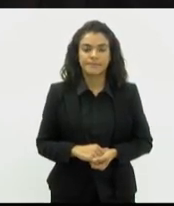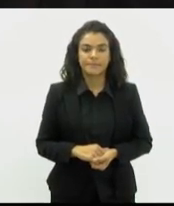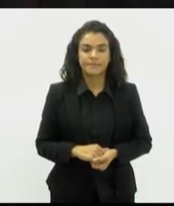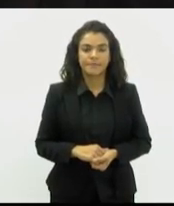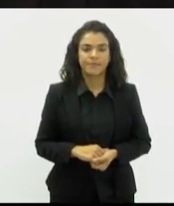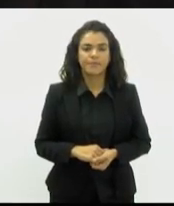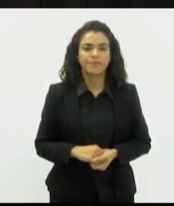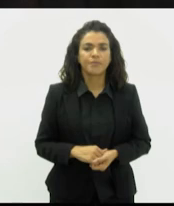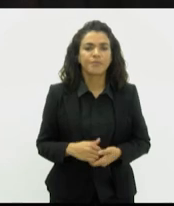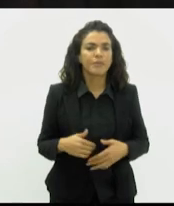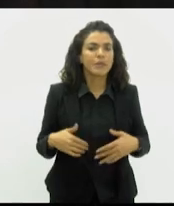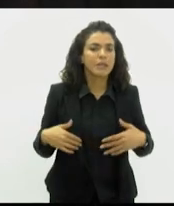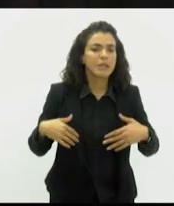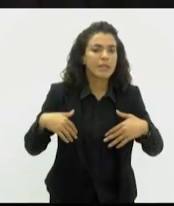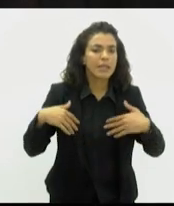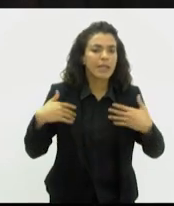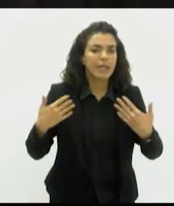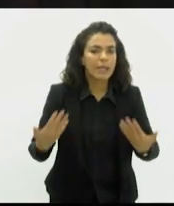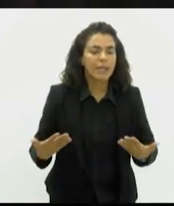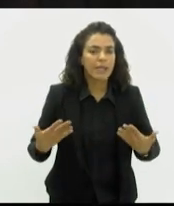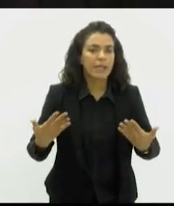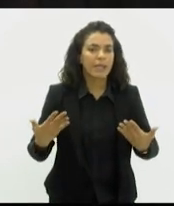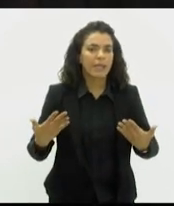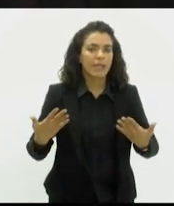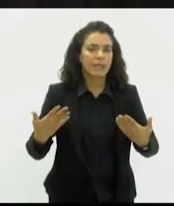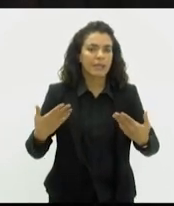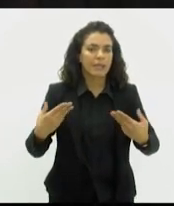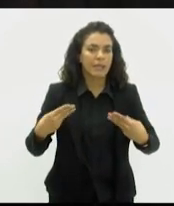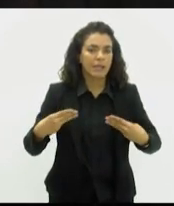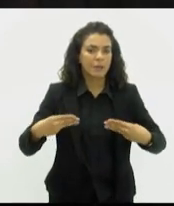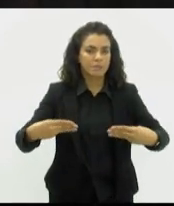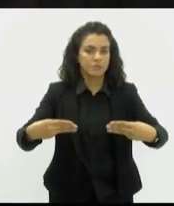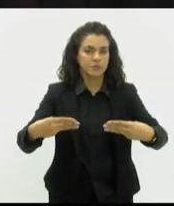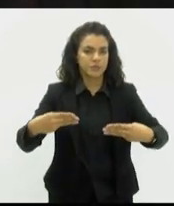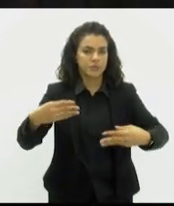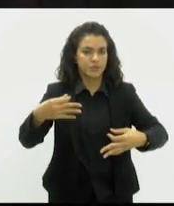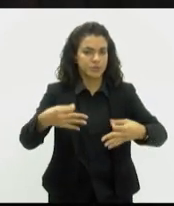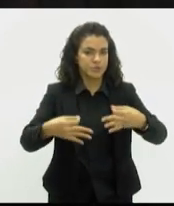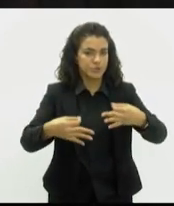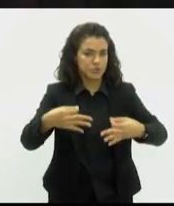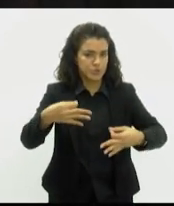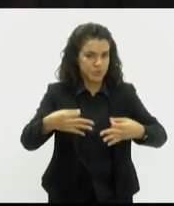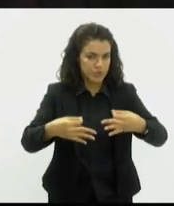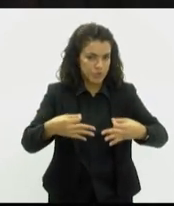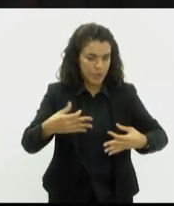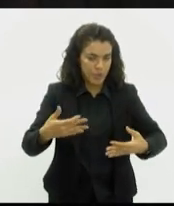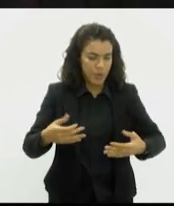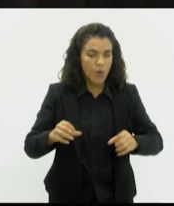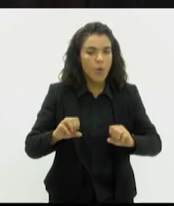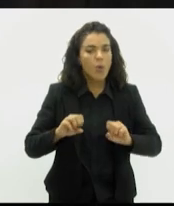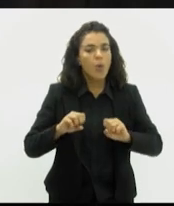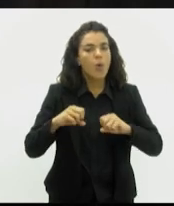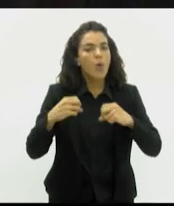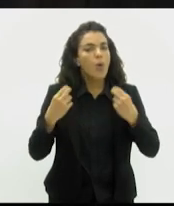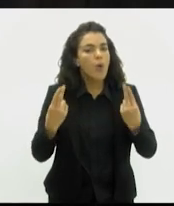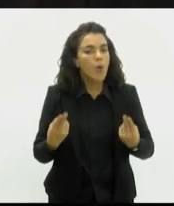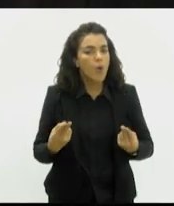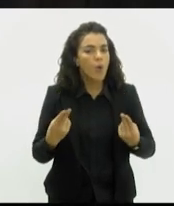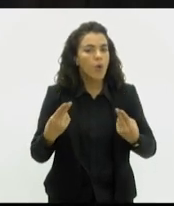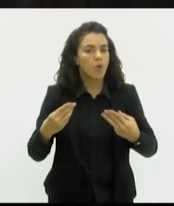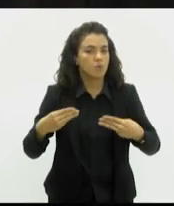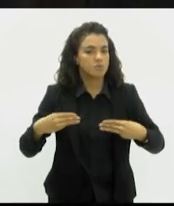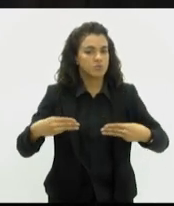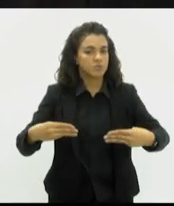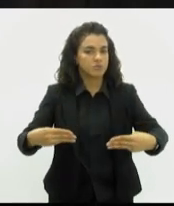Cadê o Ministério da Justiça? Ou o Ministério dos Direitos